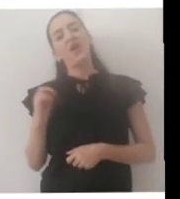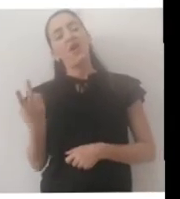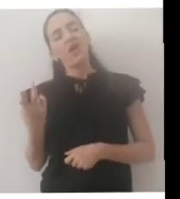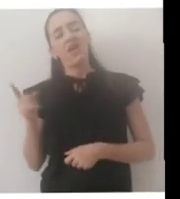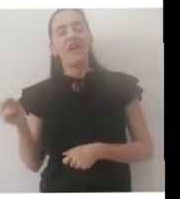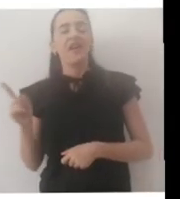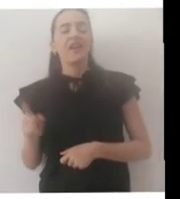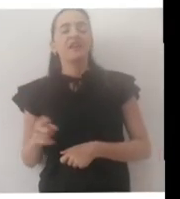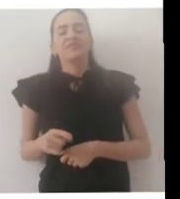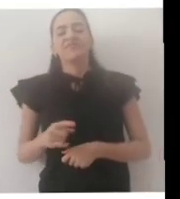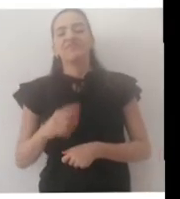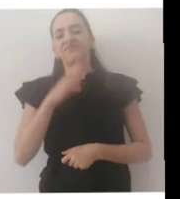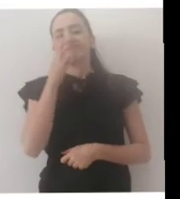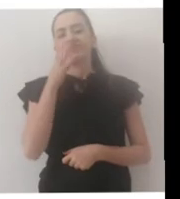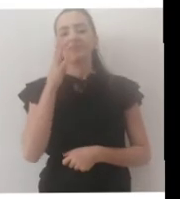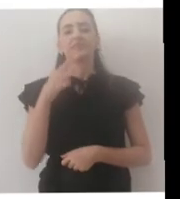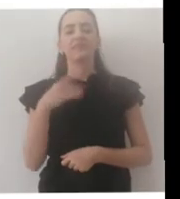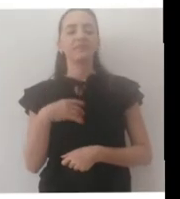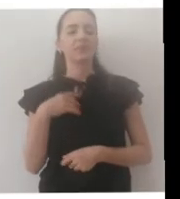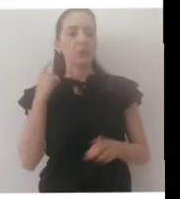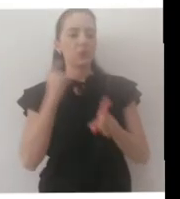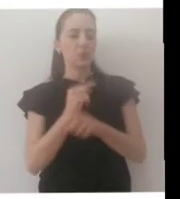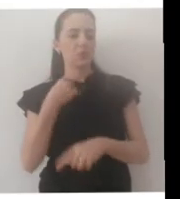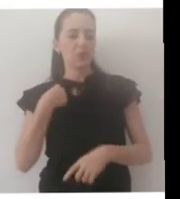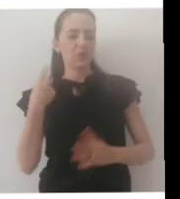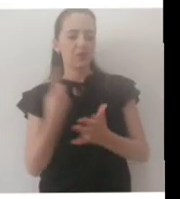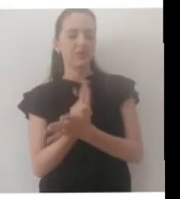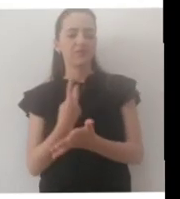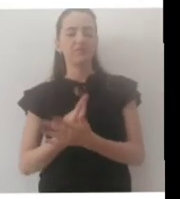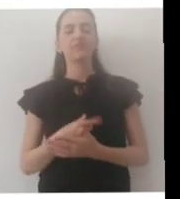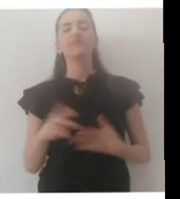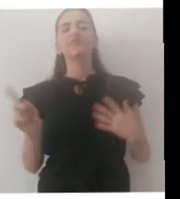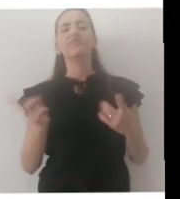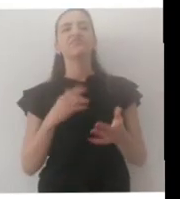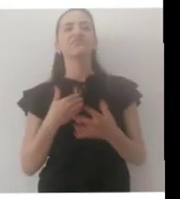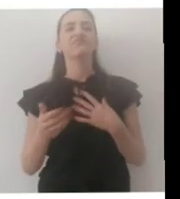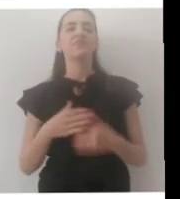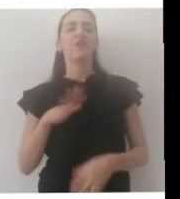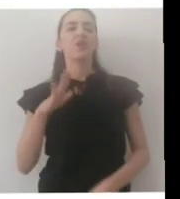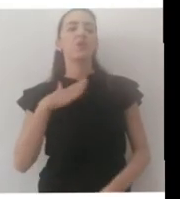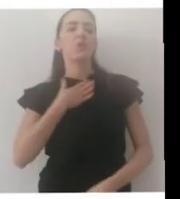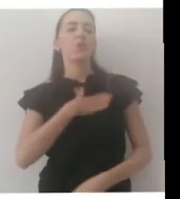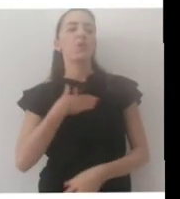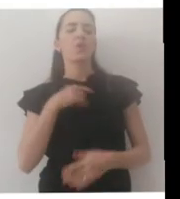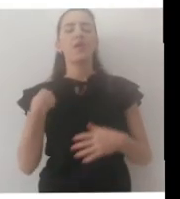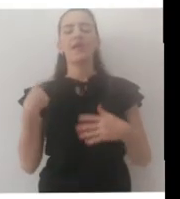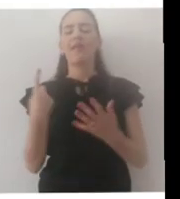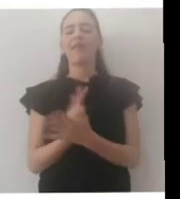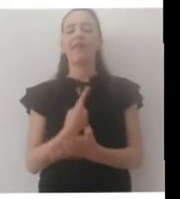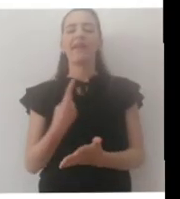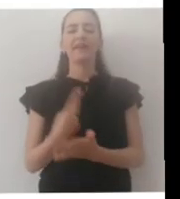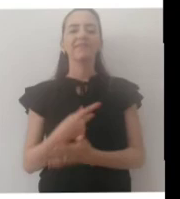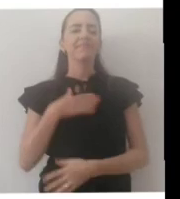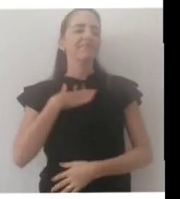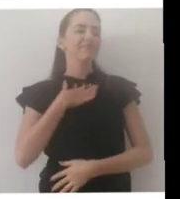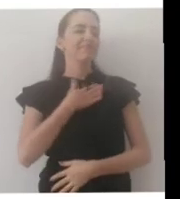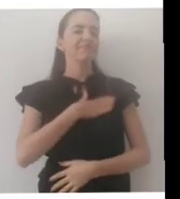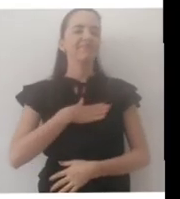descubra ou para a professora não descubra. Ou pode decidir que, mesmo sendo descoberta, o prazer de cometer o ato